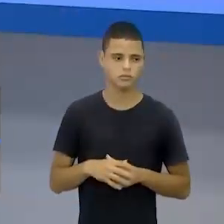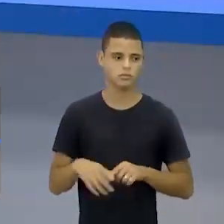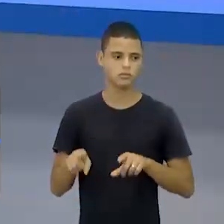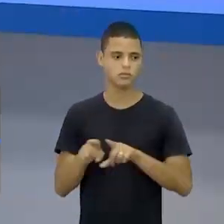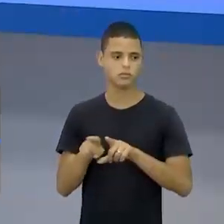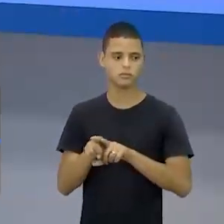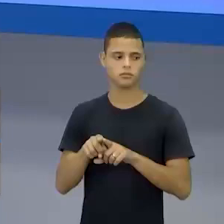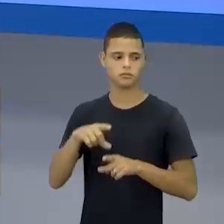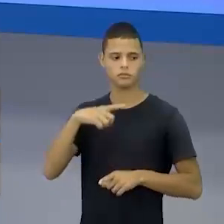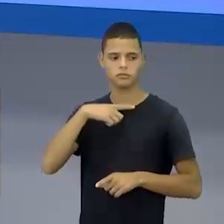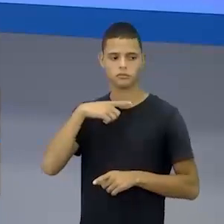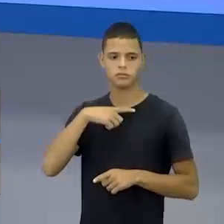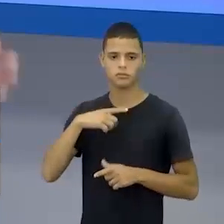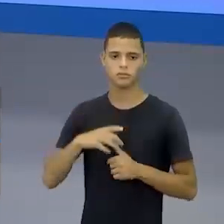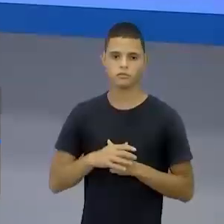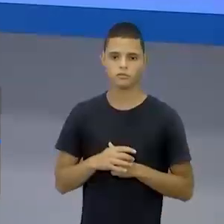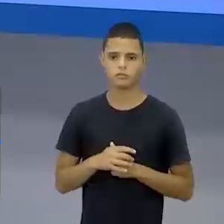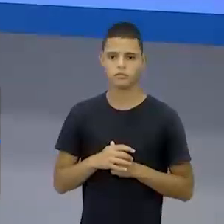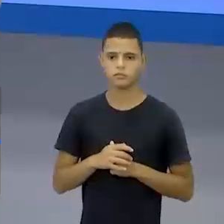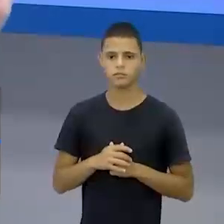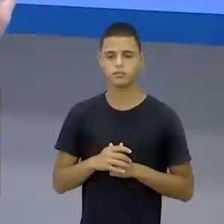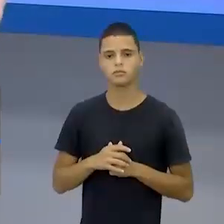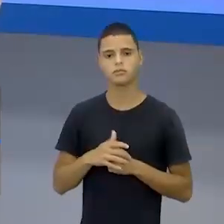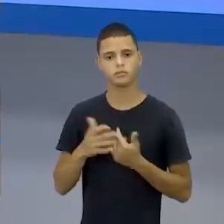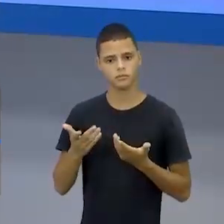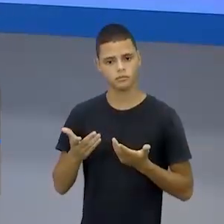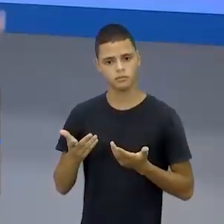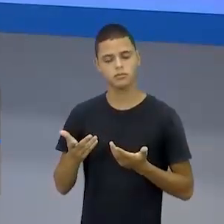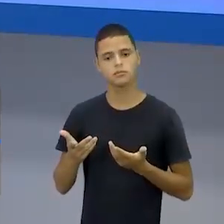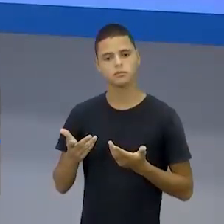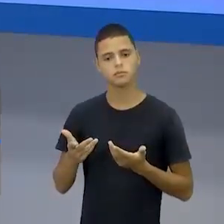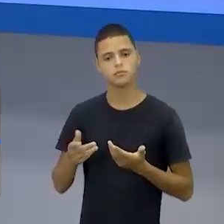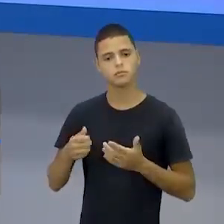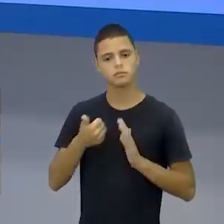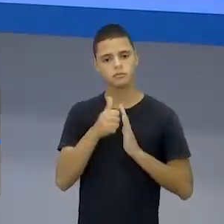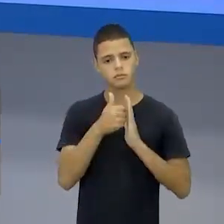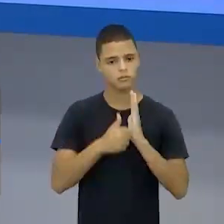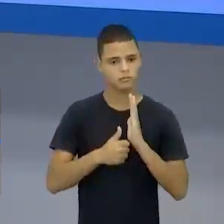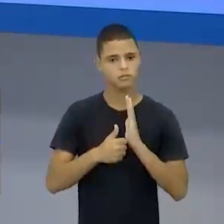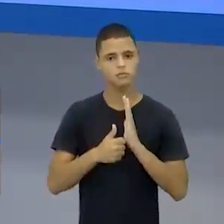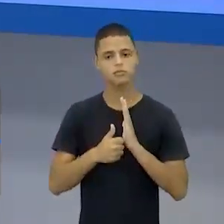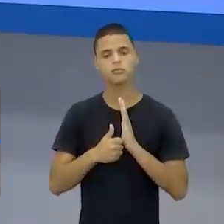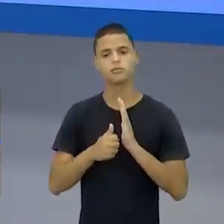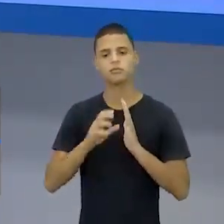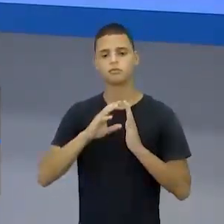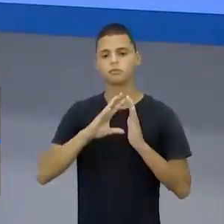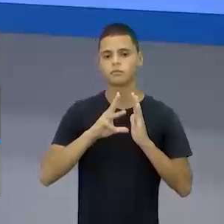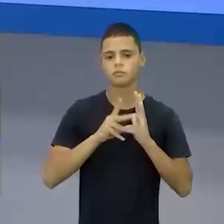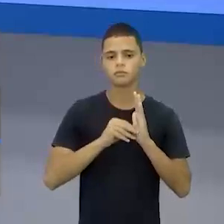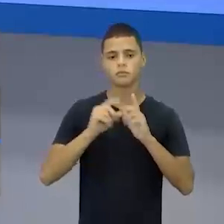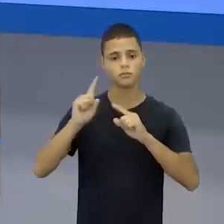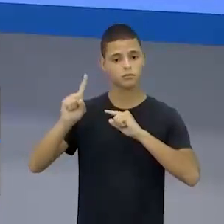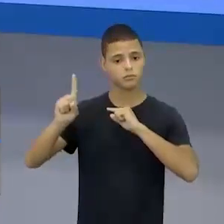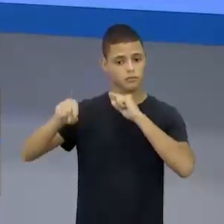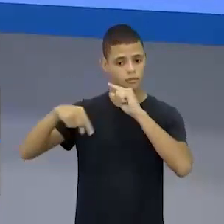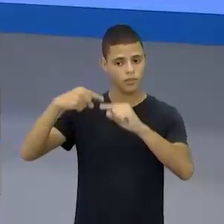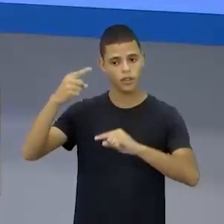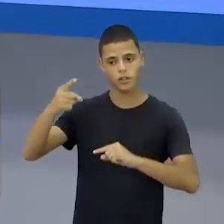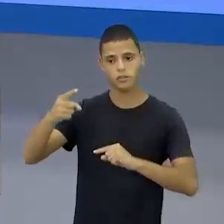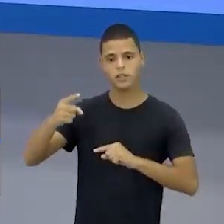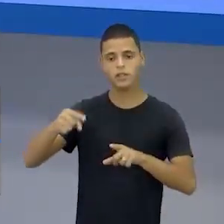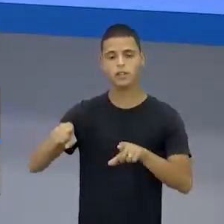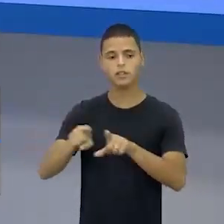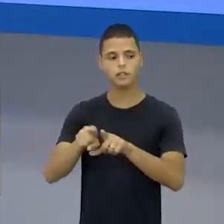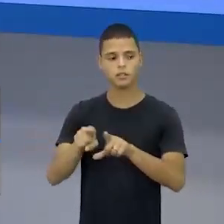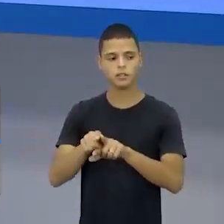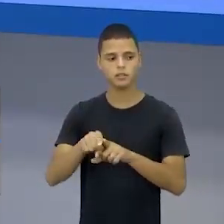vai avaliar, na hora que a gente vai corrigir uma prova, a gente nem olha o nome de quem está corrigindo a prova. A gente corrige aquele monte de prova junto e depois que a gente vê as notas na hora de passar.